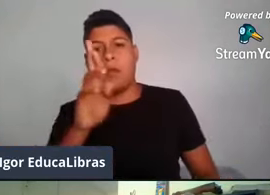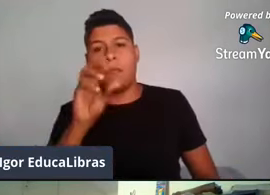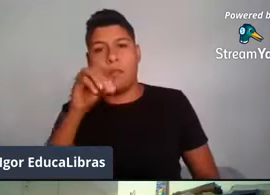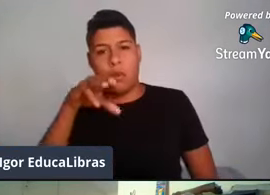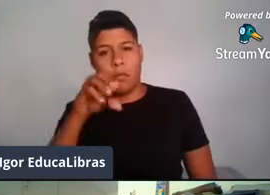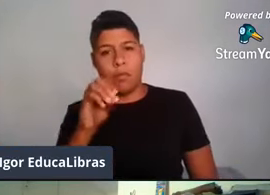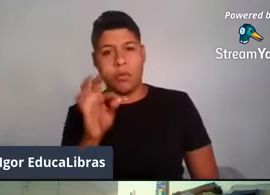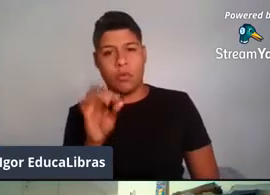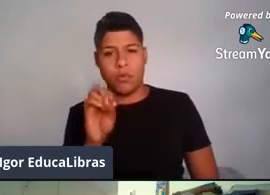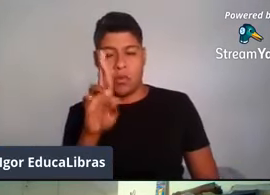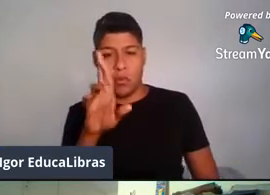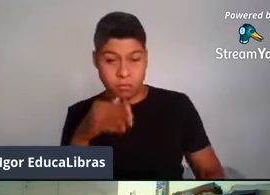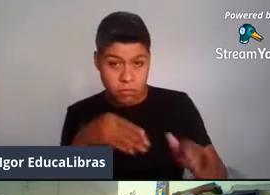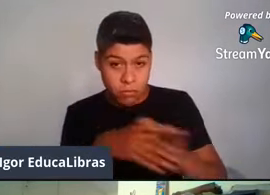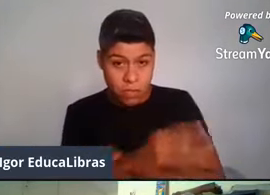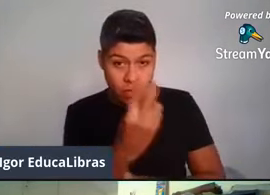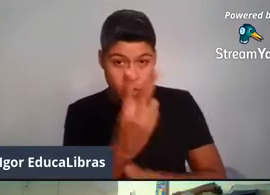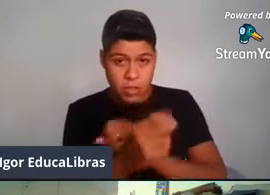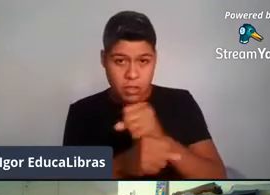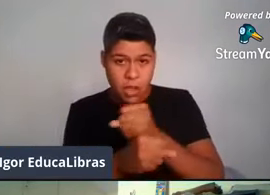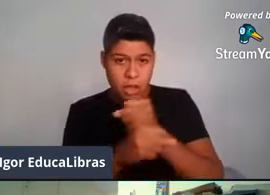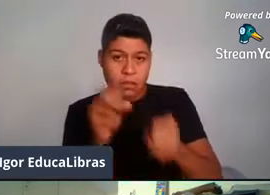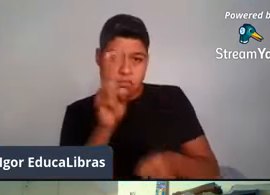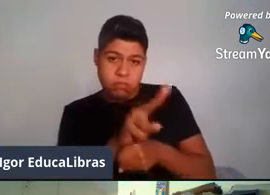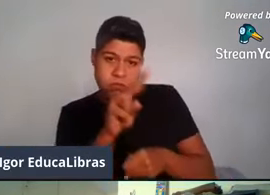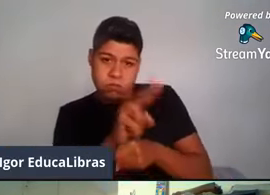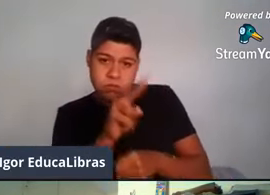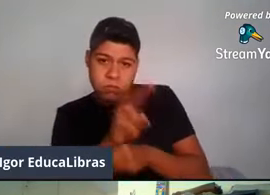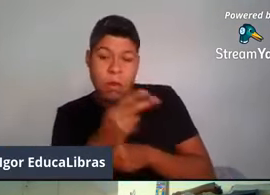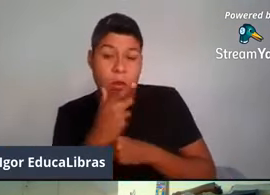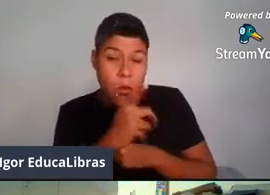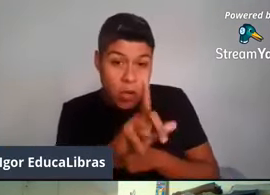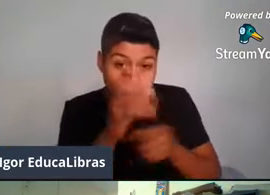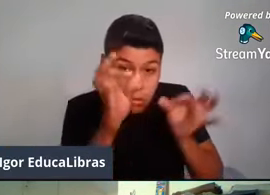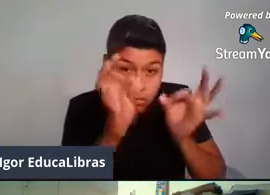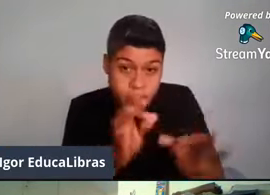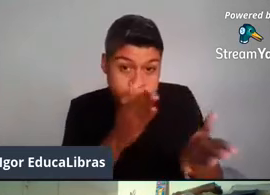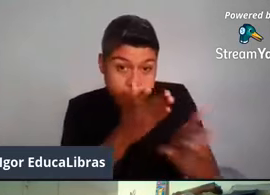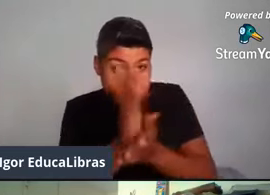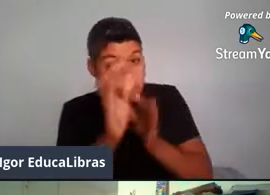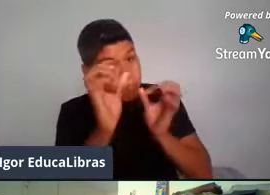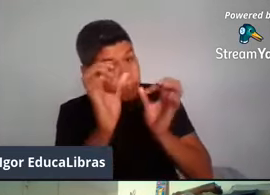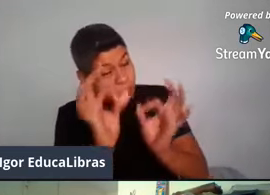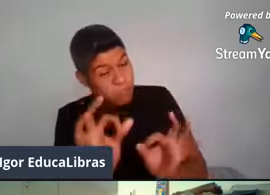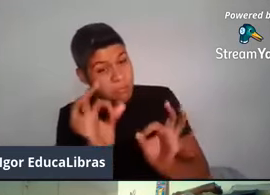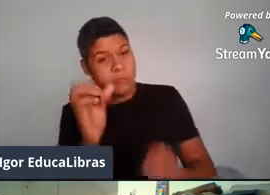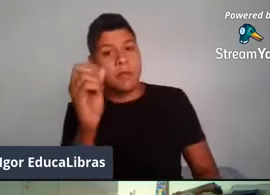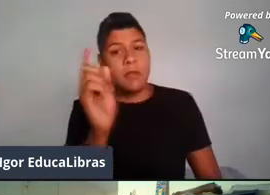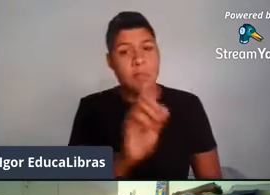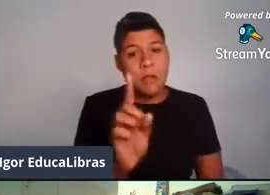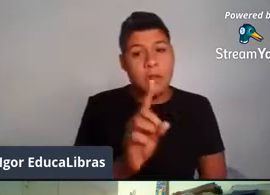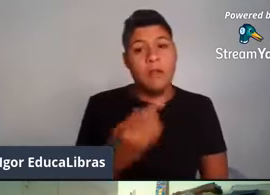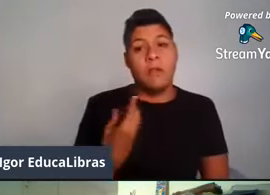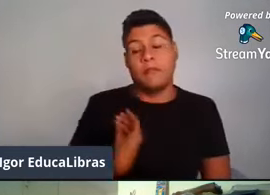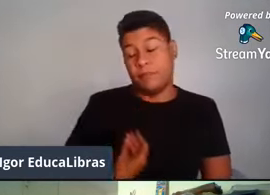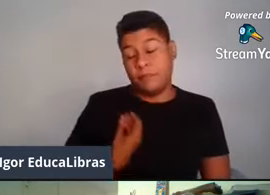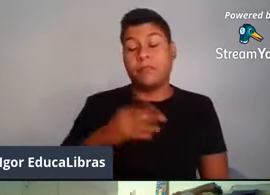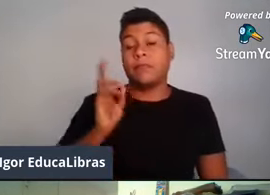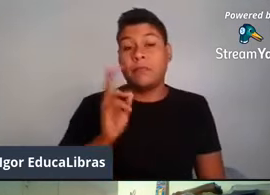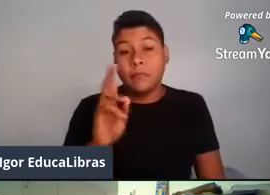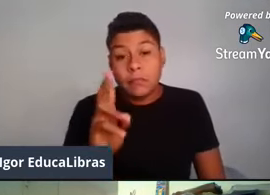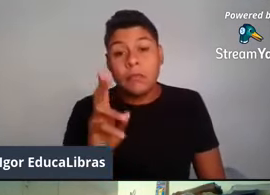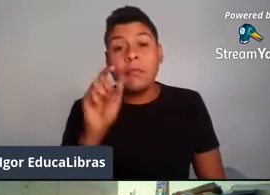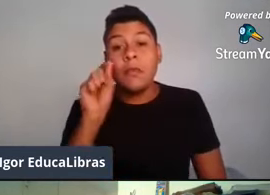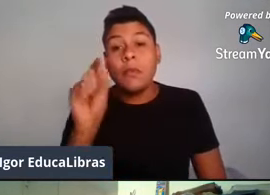carreira durante os 2 primeiros anos, são acompanhados para ver se eles vão ser confirmados ou não na carreira. E eu sempre fiz